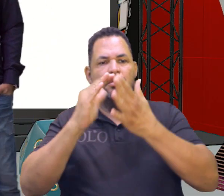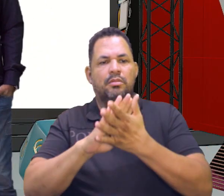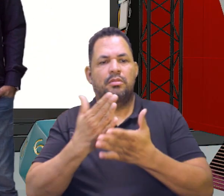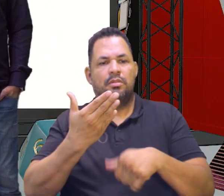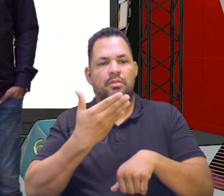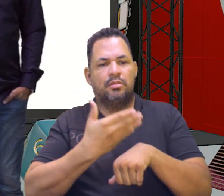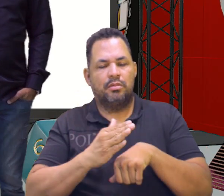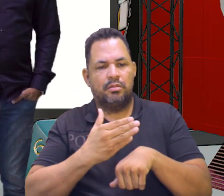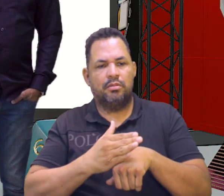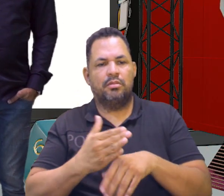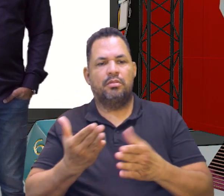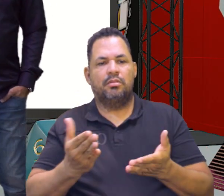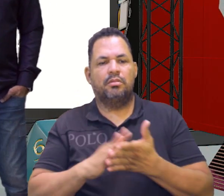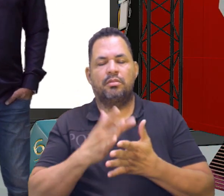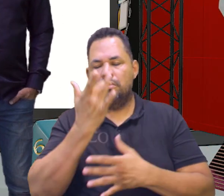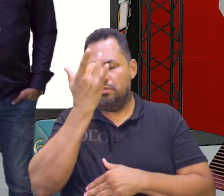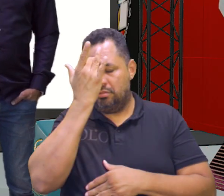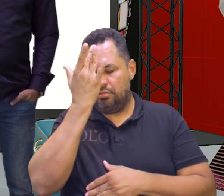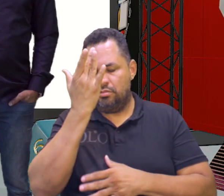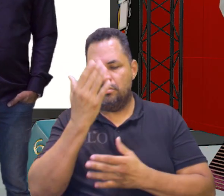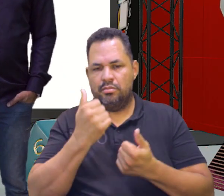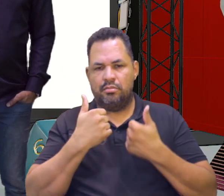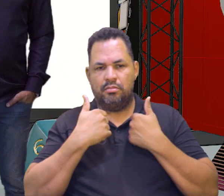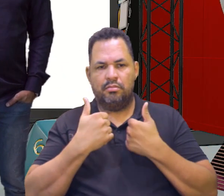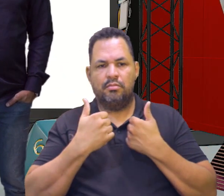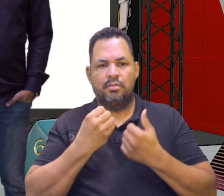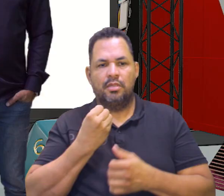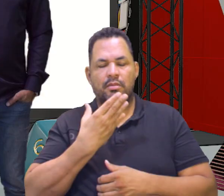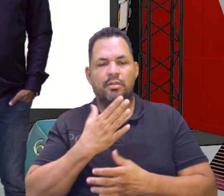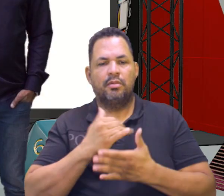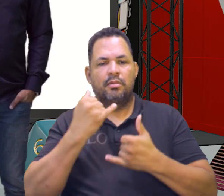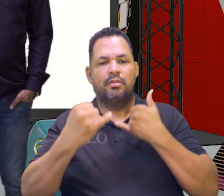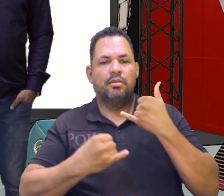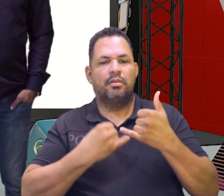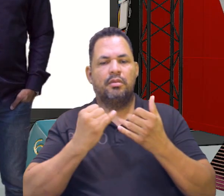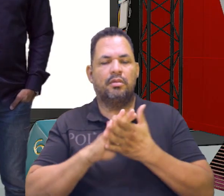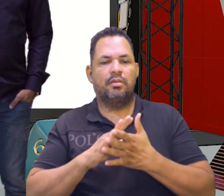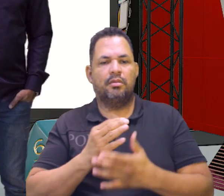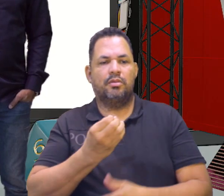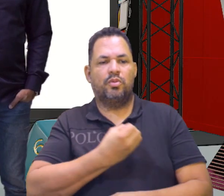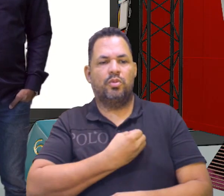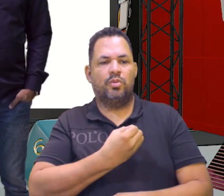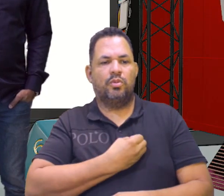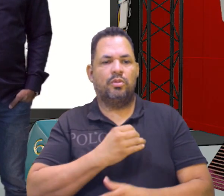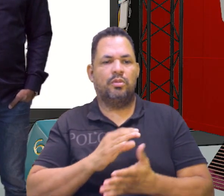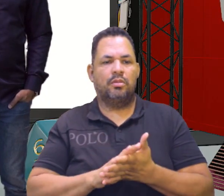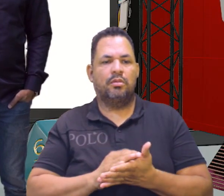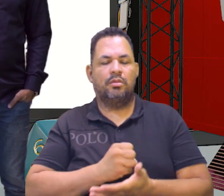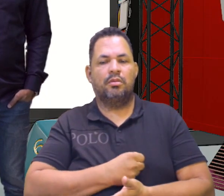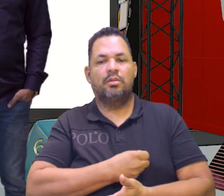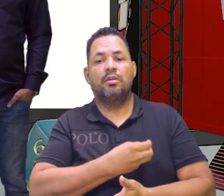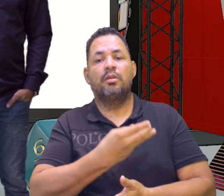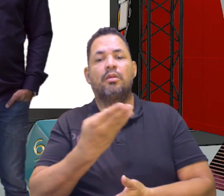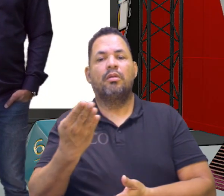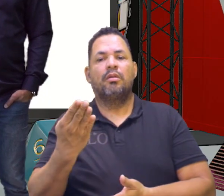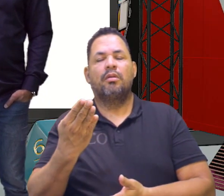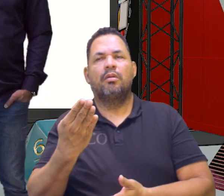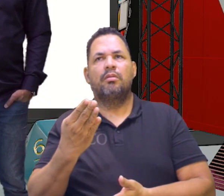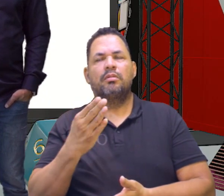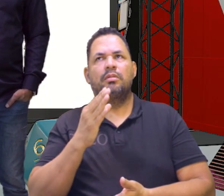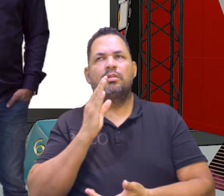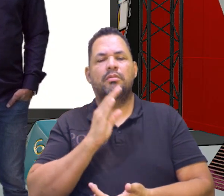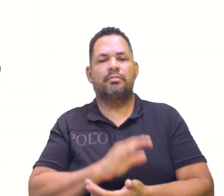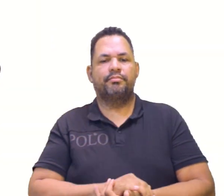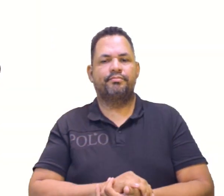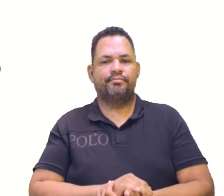exercícios, praticando, para facilitar a vida, tá bom? Vamos brincando com os números, tinha uma pergunta lá, né, quanto é meia hora e meia?